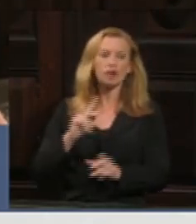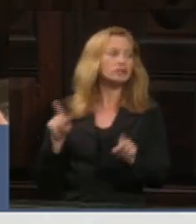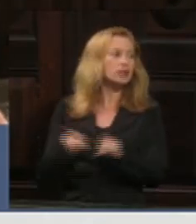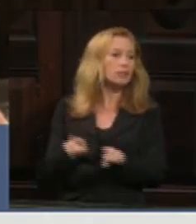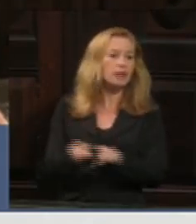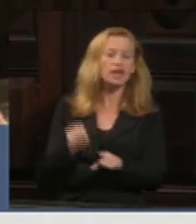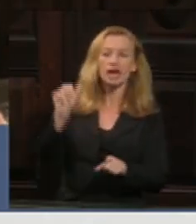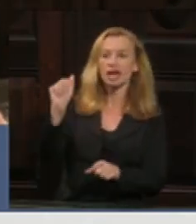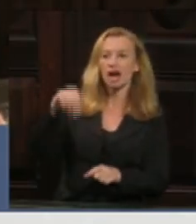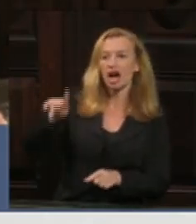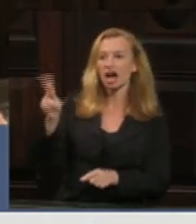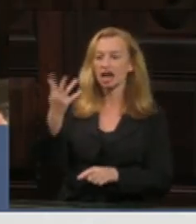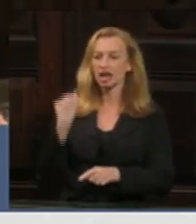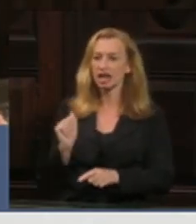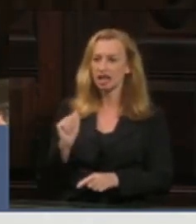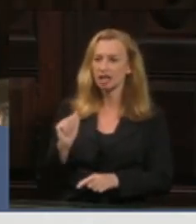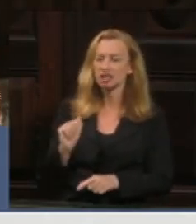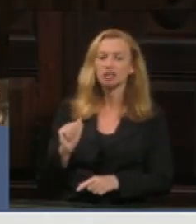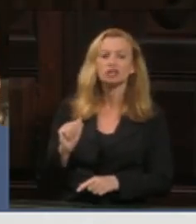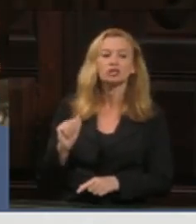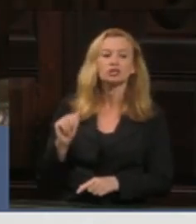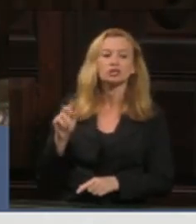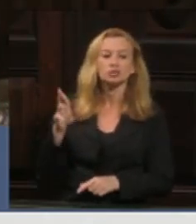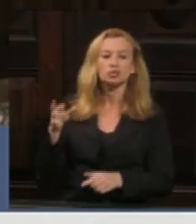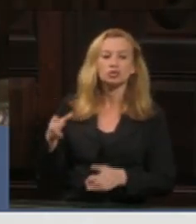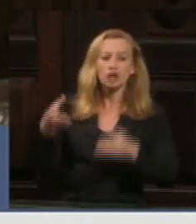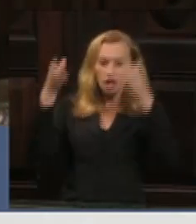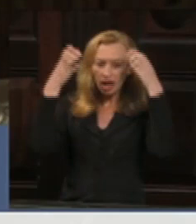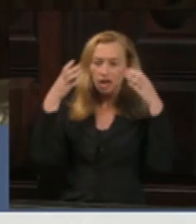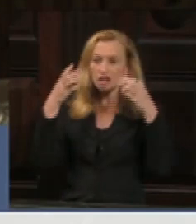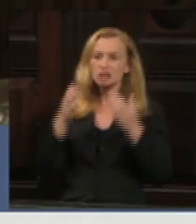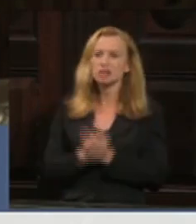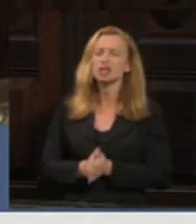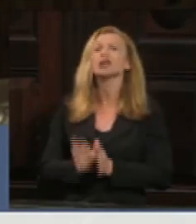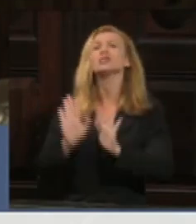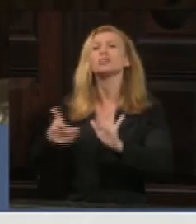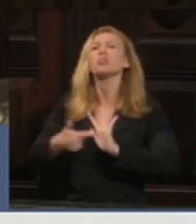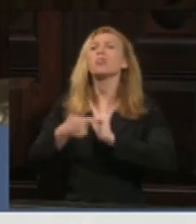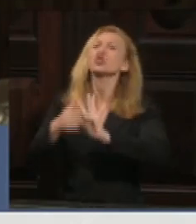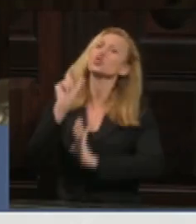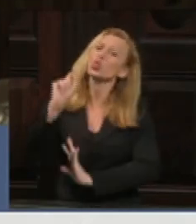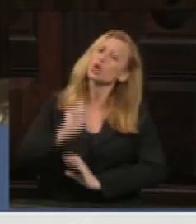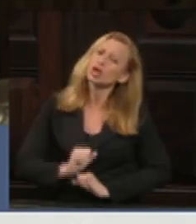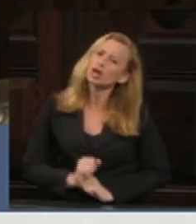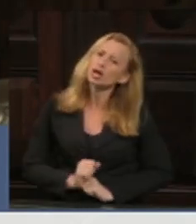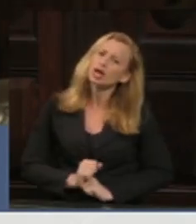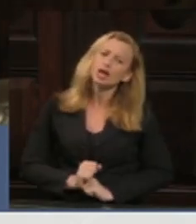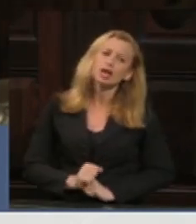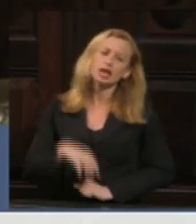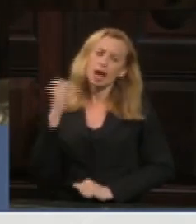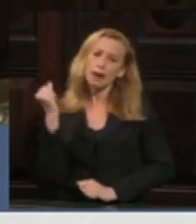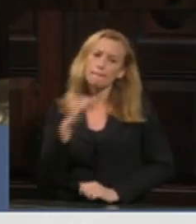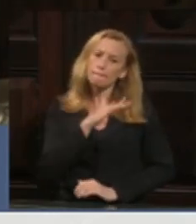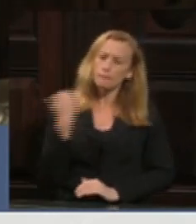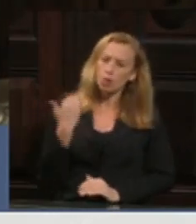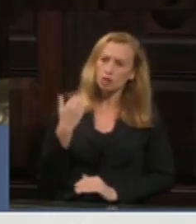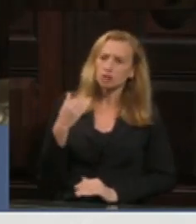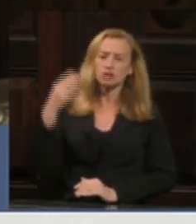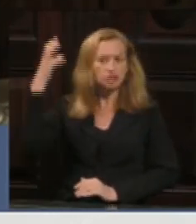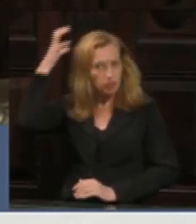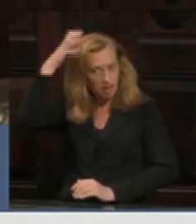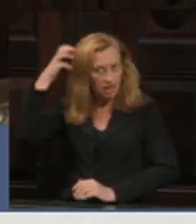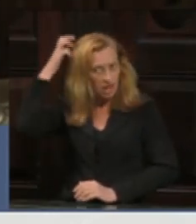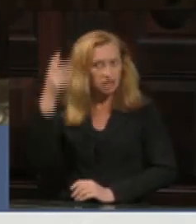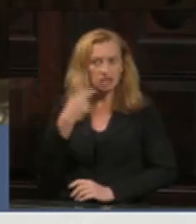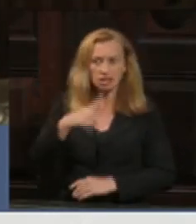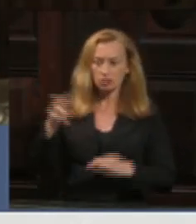deputado. Então, isso representa que o assassinato de Marielle e de